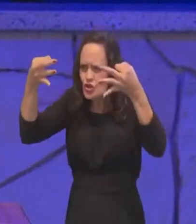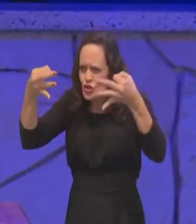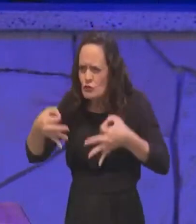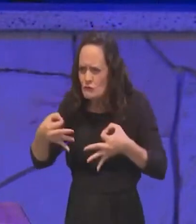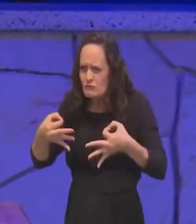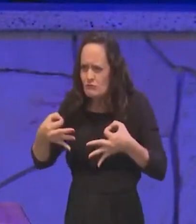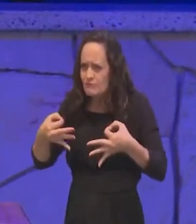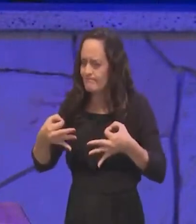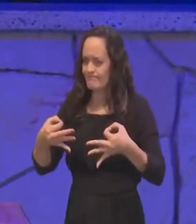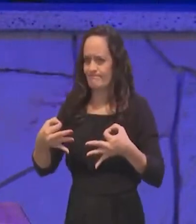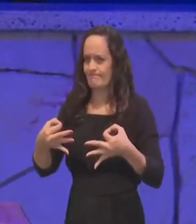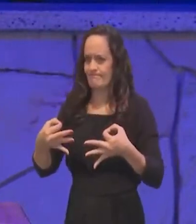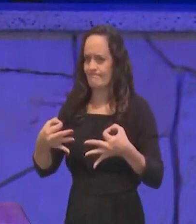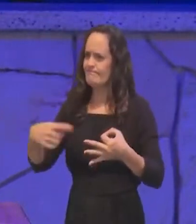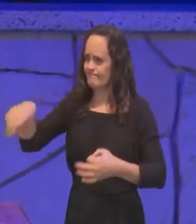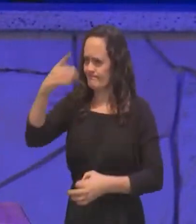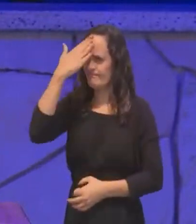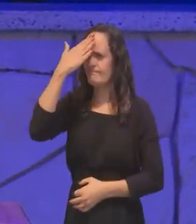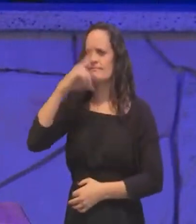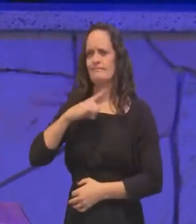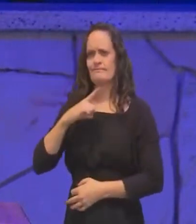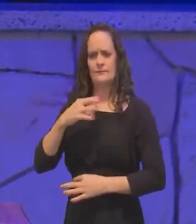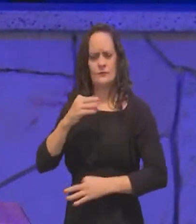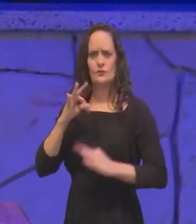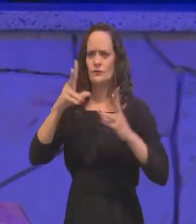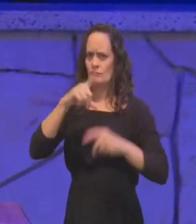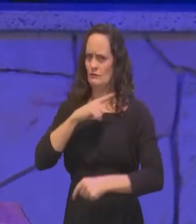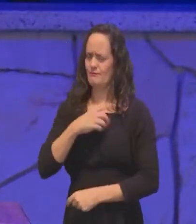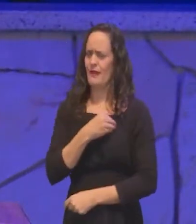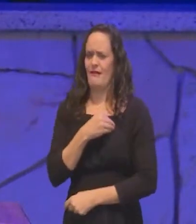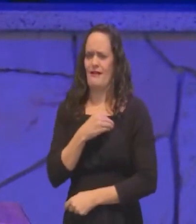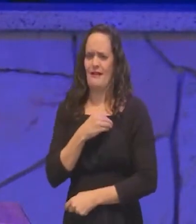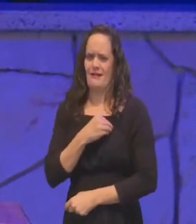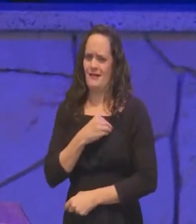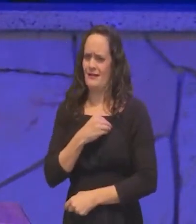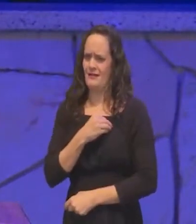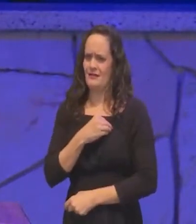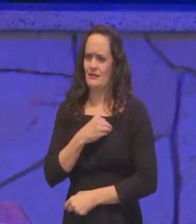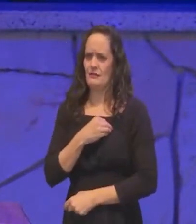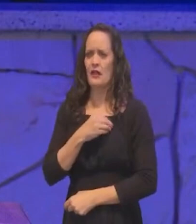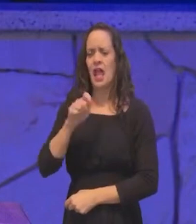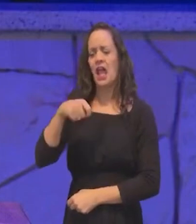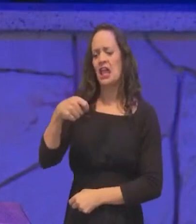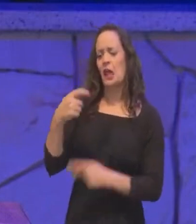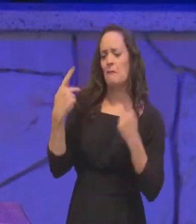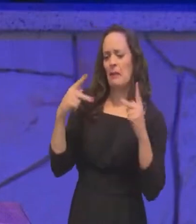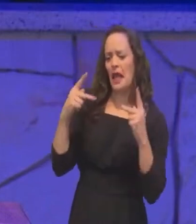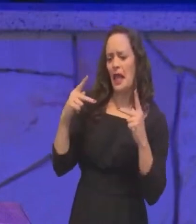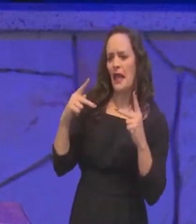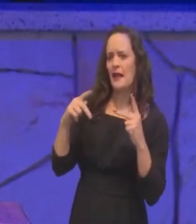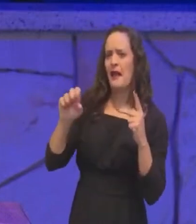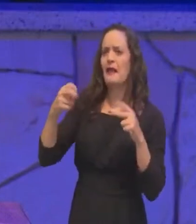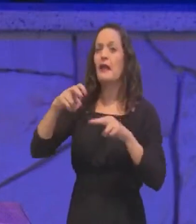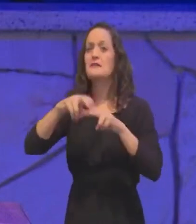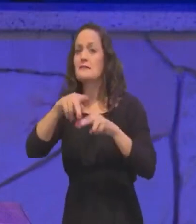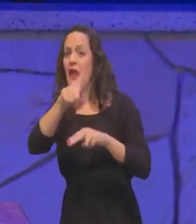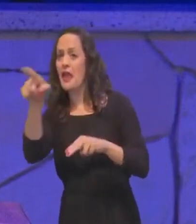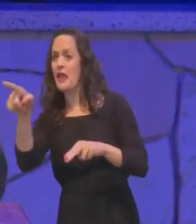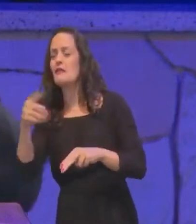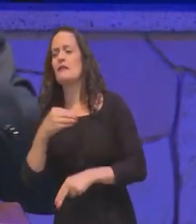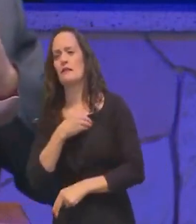fomos afetados pelo pecado. E que tanto quem prega quanto quem ouve, todos